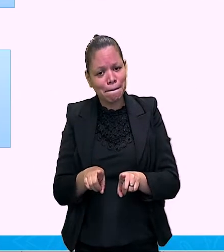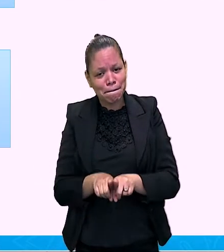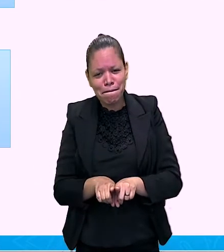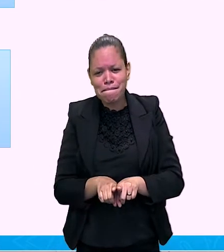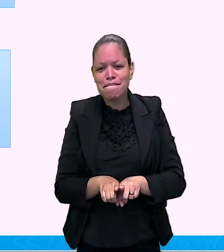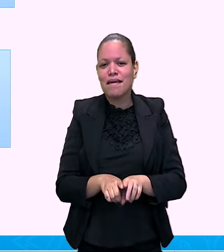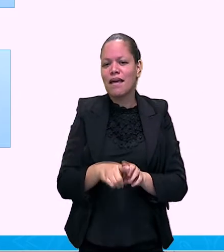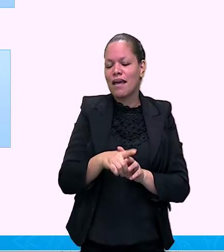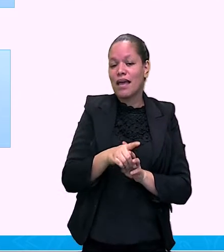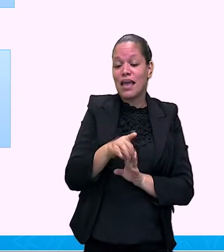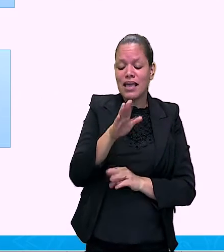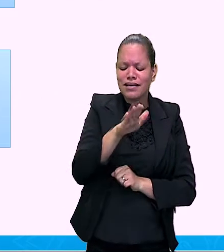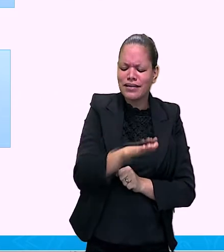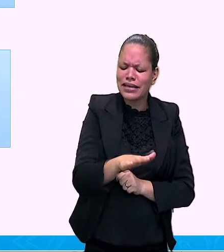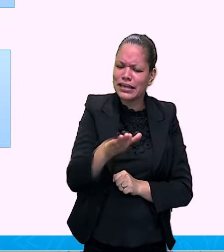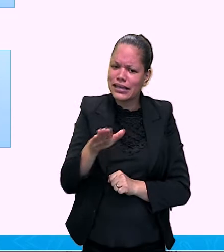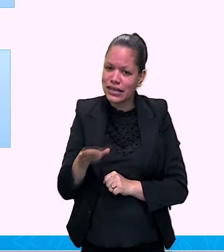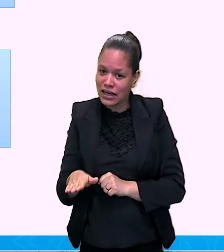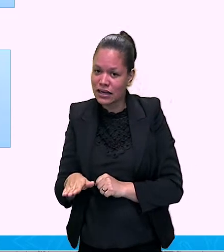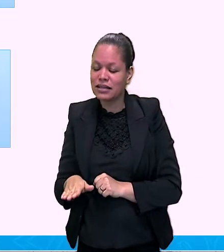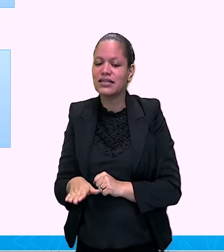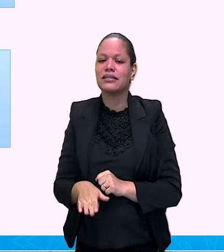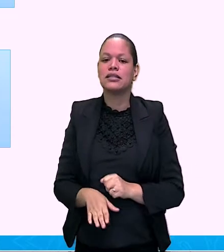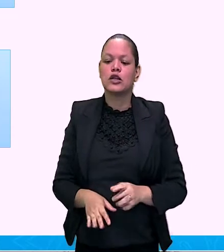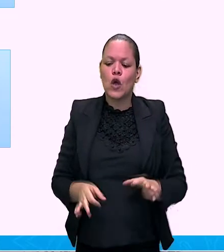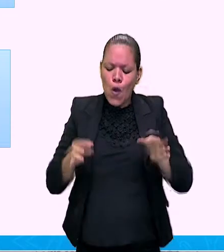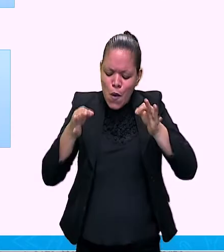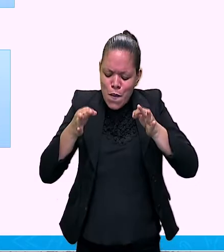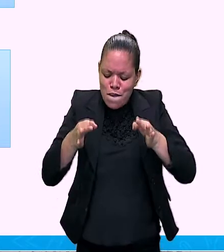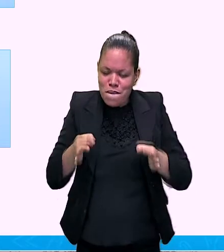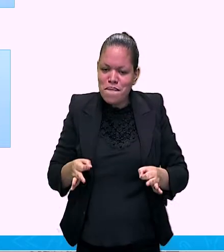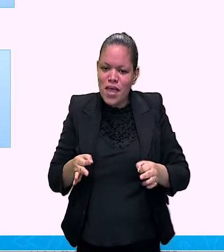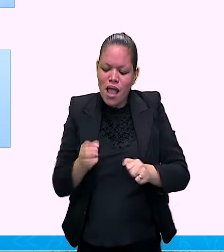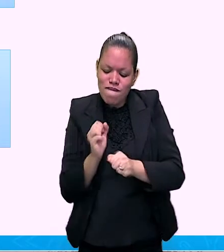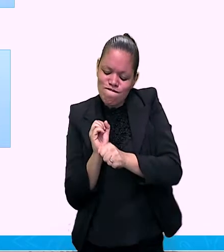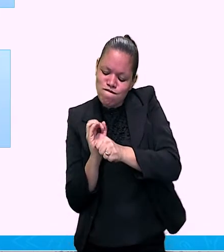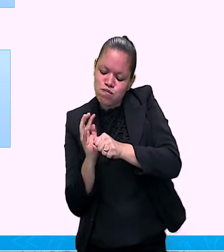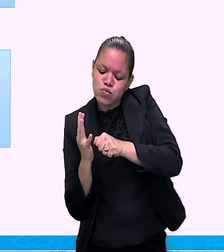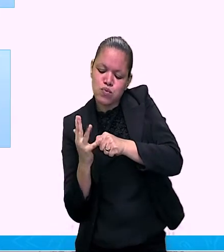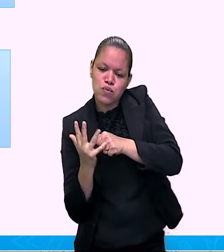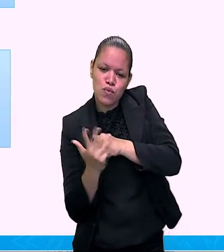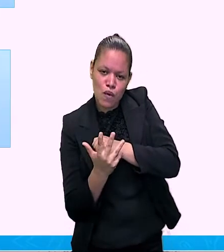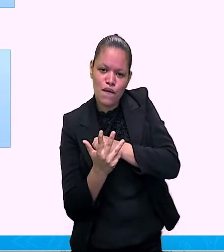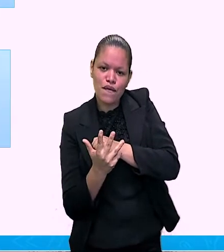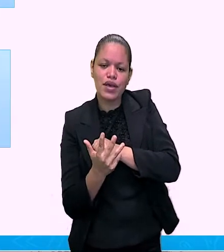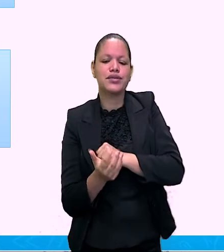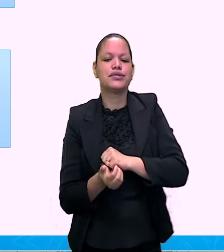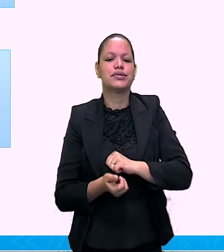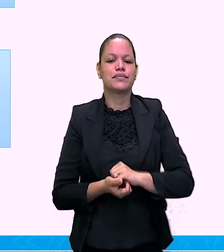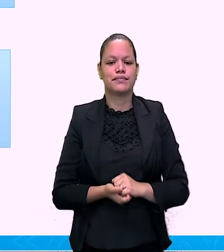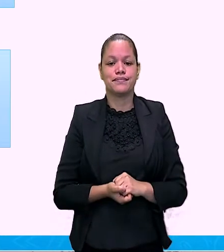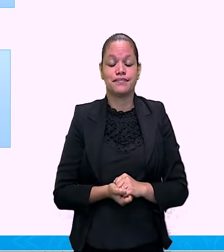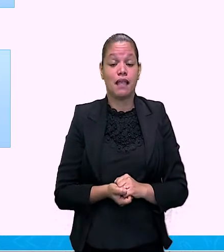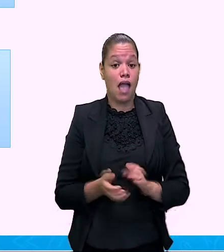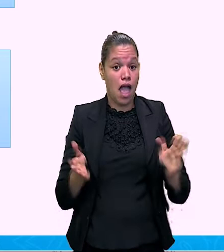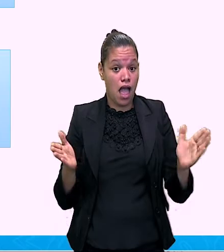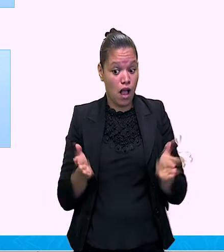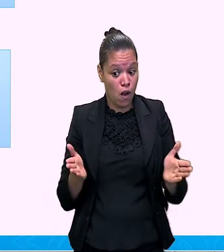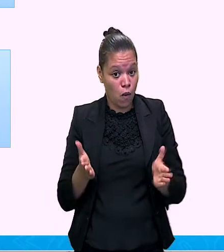questões respiratórias que agravam. Vamos entender um pouquinho sobre a síndrome de